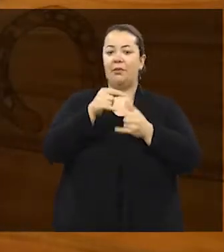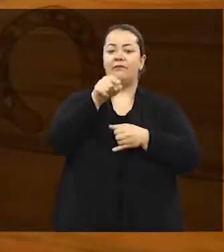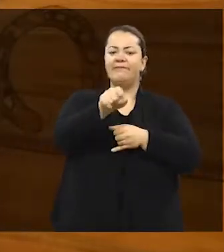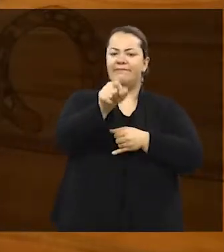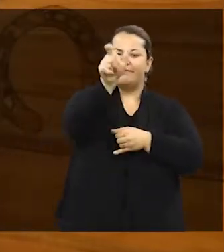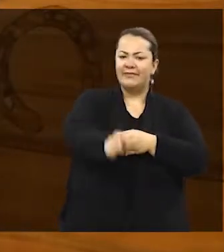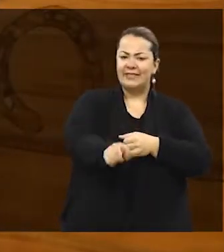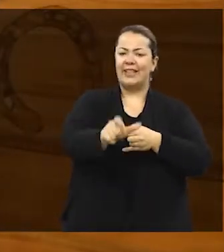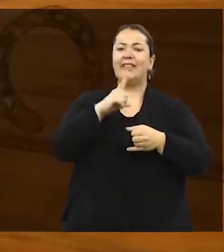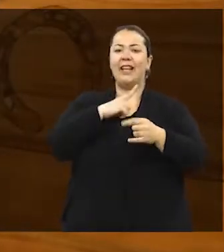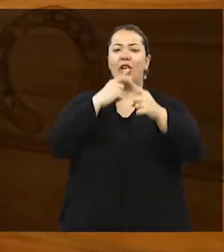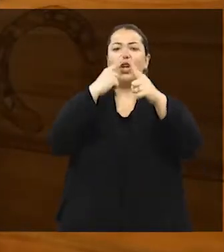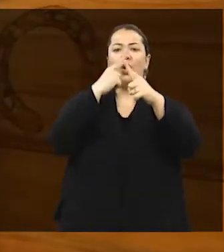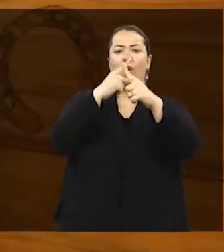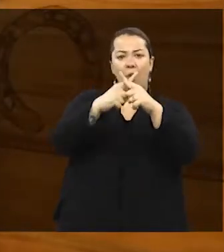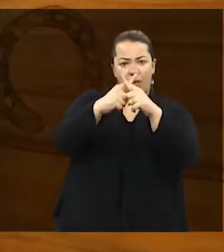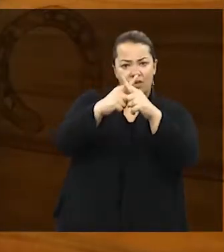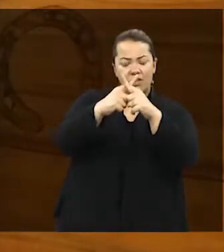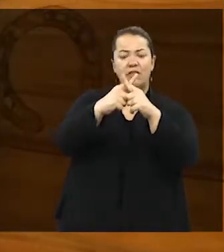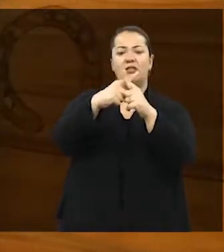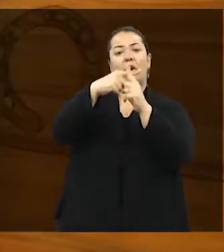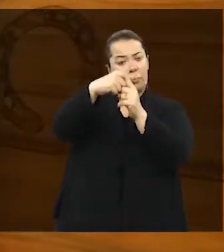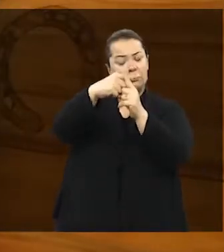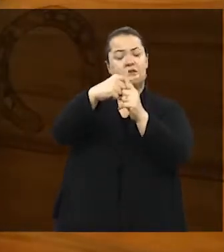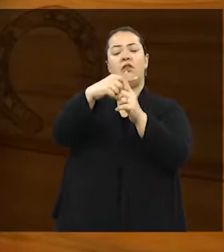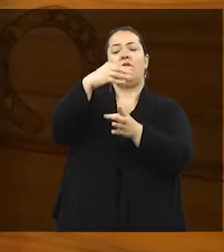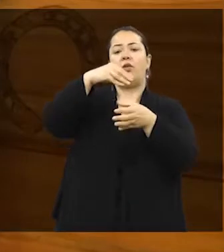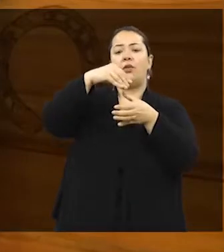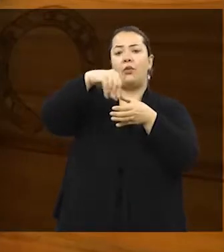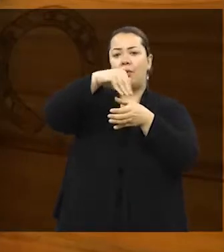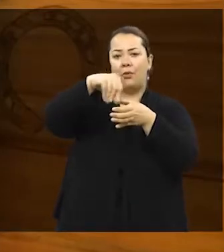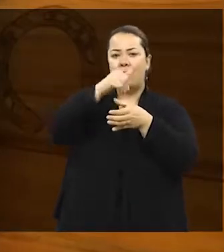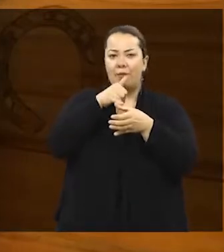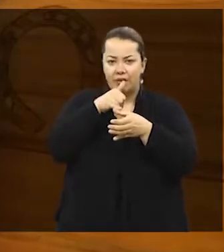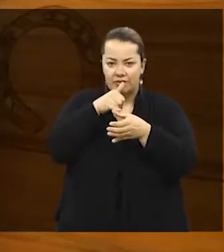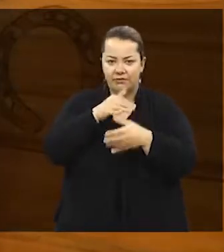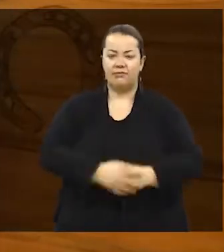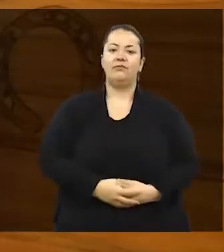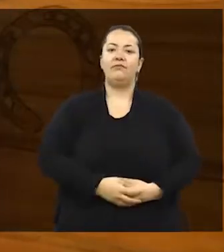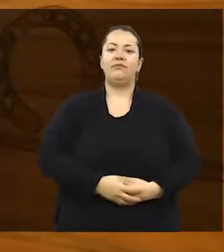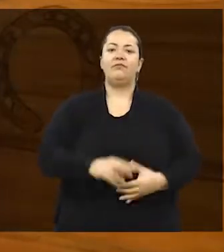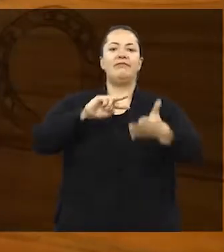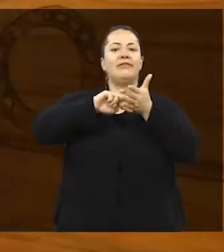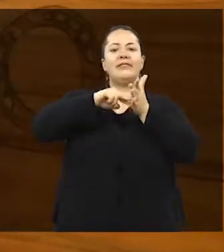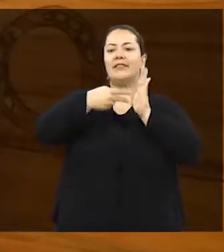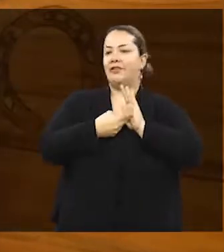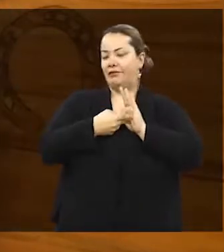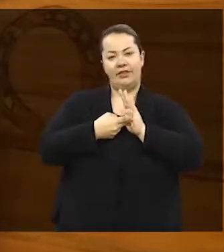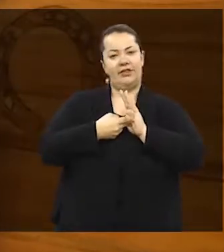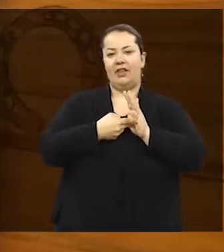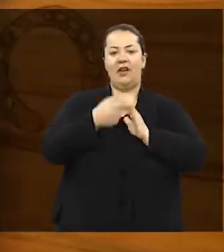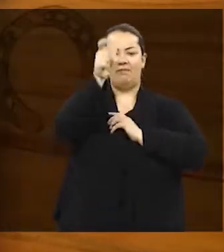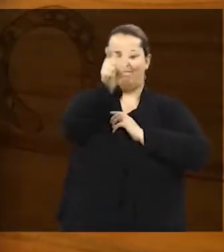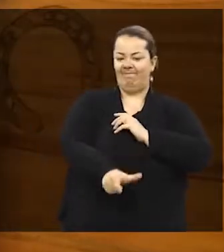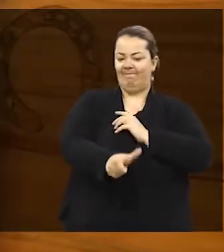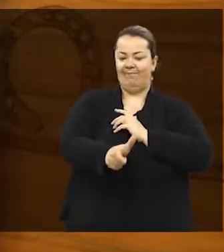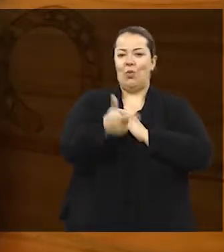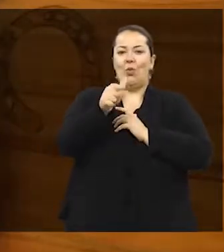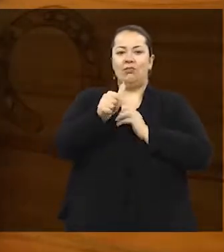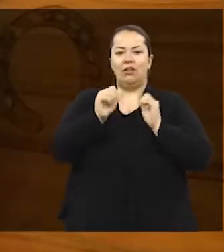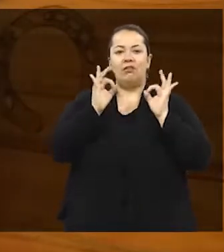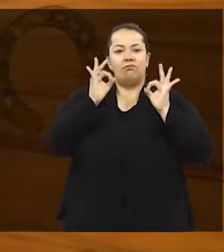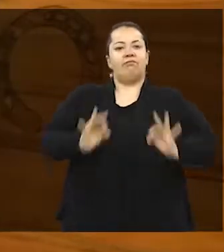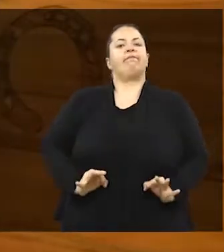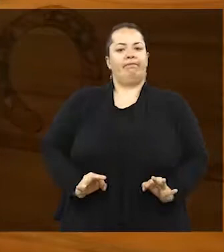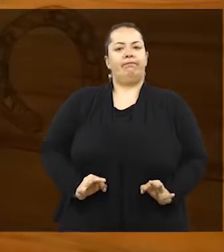significa não tem caráter. E falar aquela anda de carijo aceso significa que anda com vontade de namorar